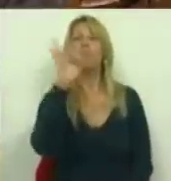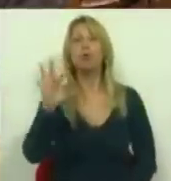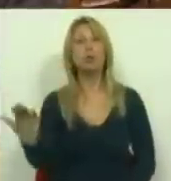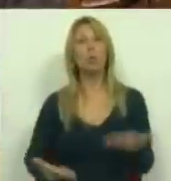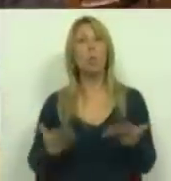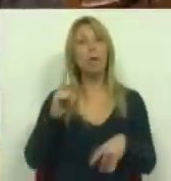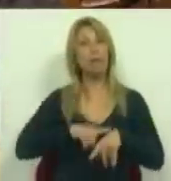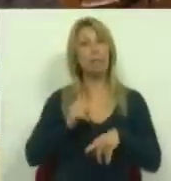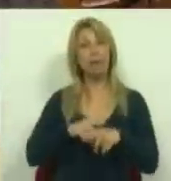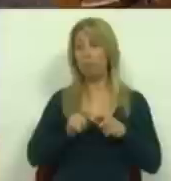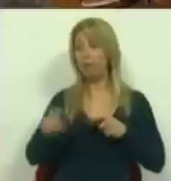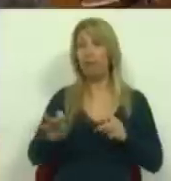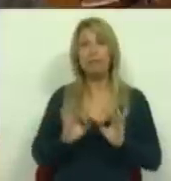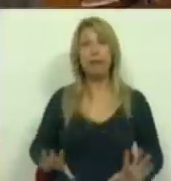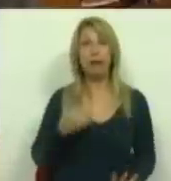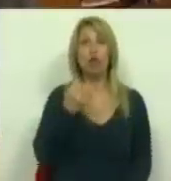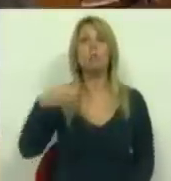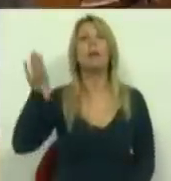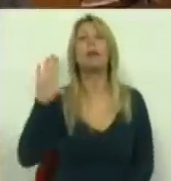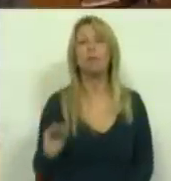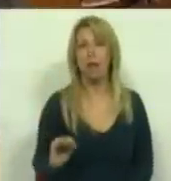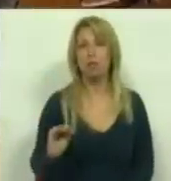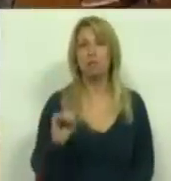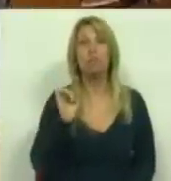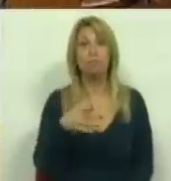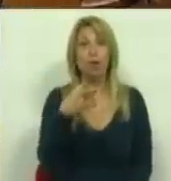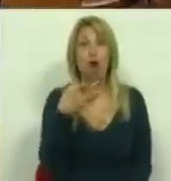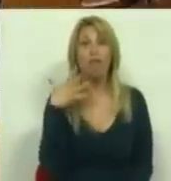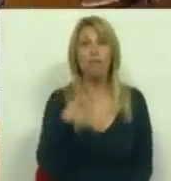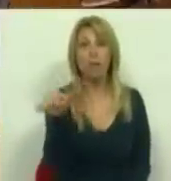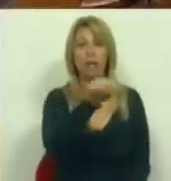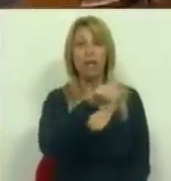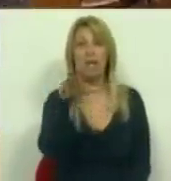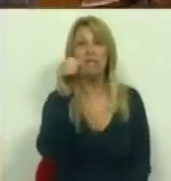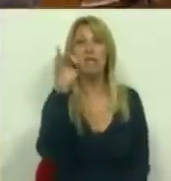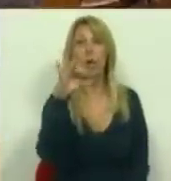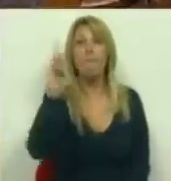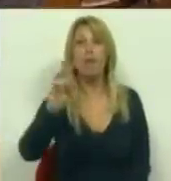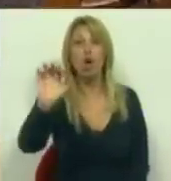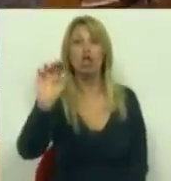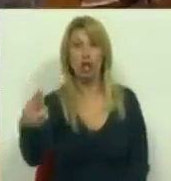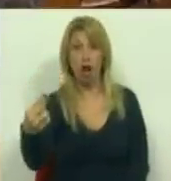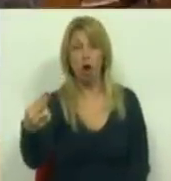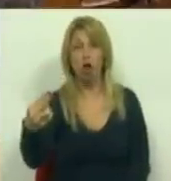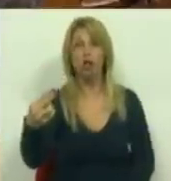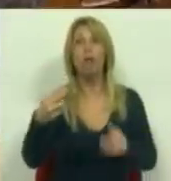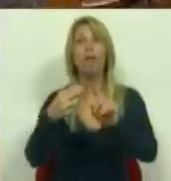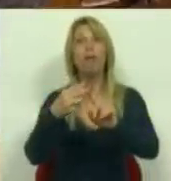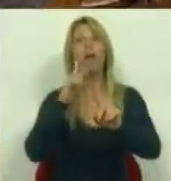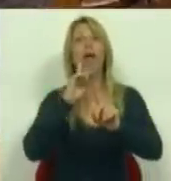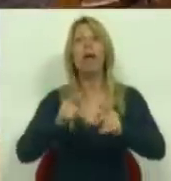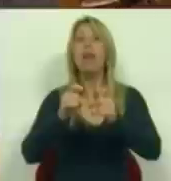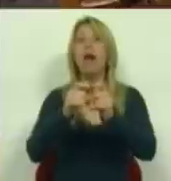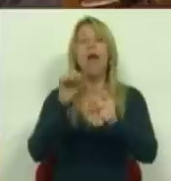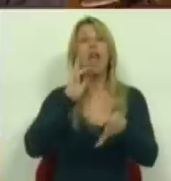ao mesmo período de 2010. Foram mais de 9.504 milhões de euros em investimento direto na engenharia